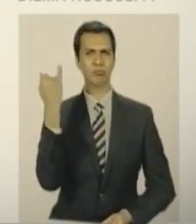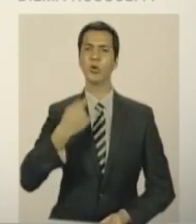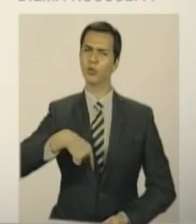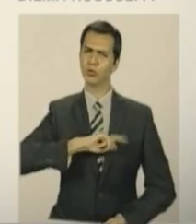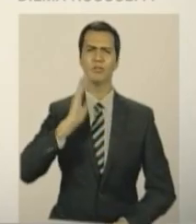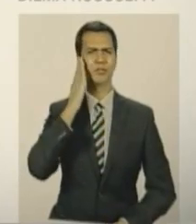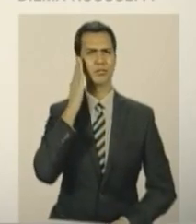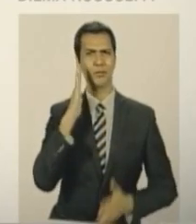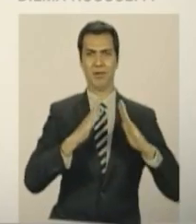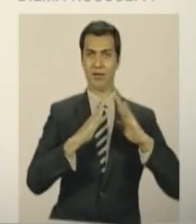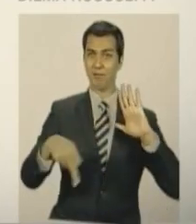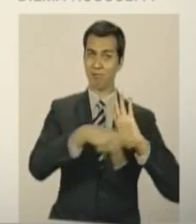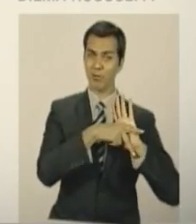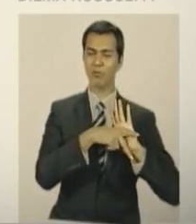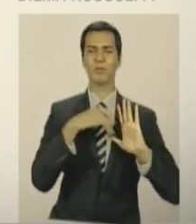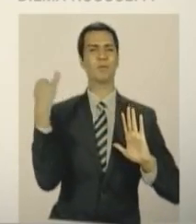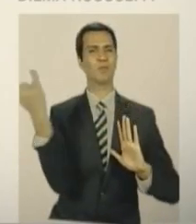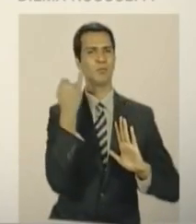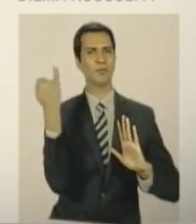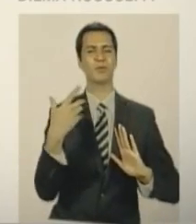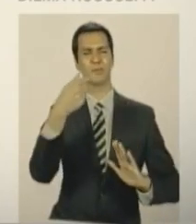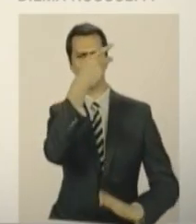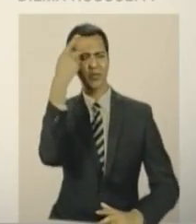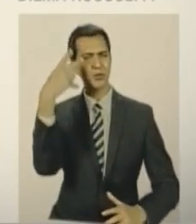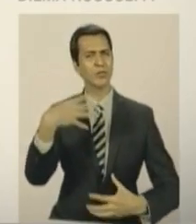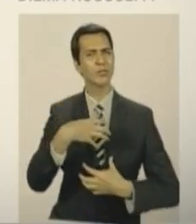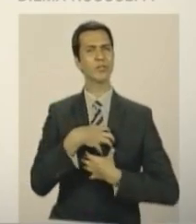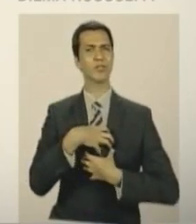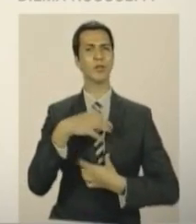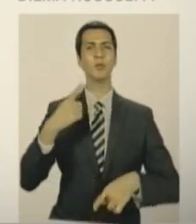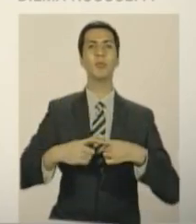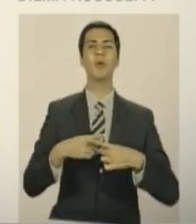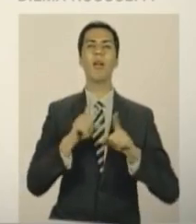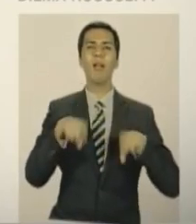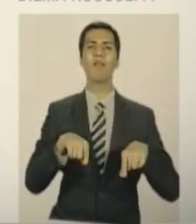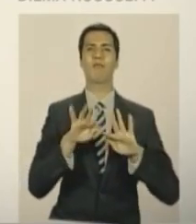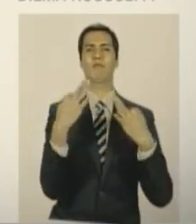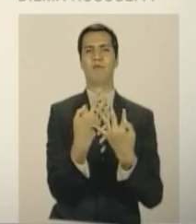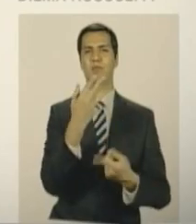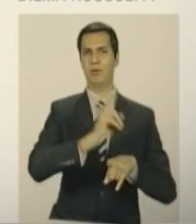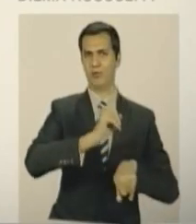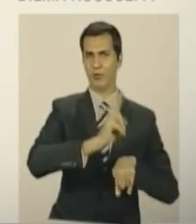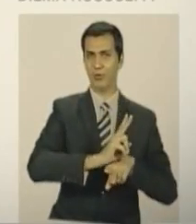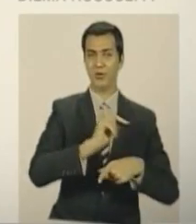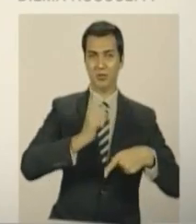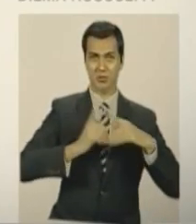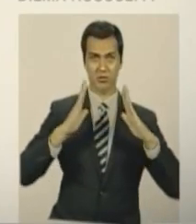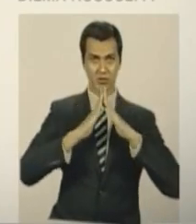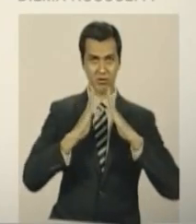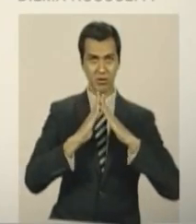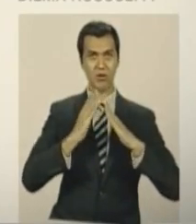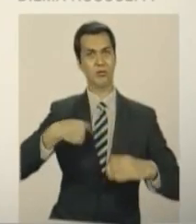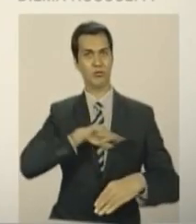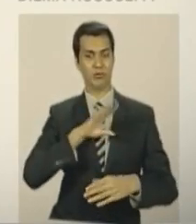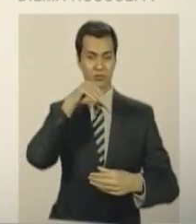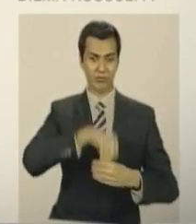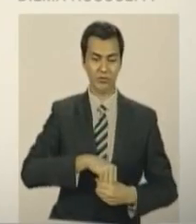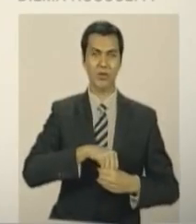importante para as pessoas. É um investimento que se faz na proteção da família, porque a casa da gente é a nossa